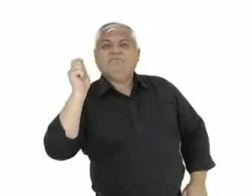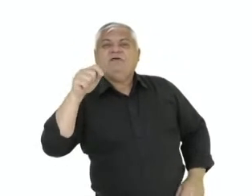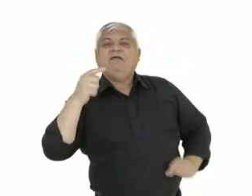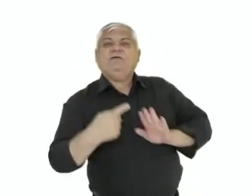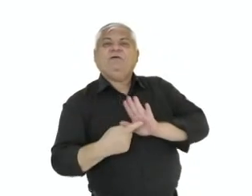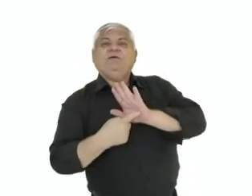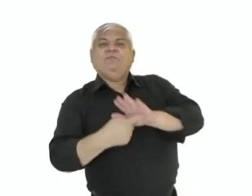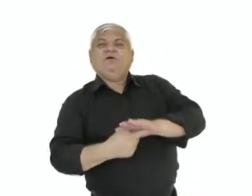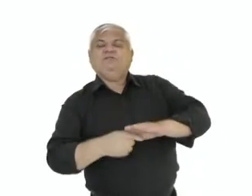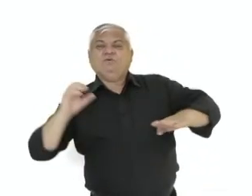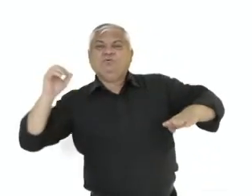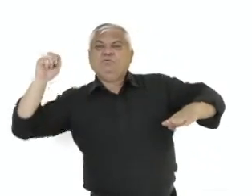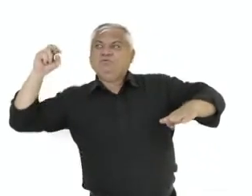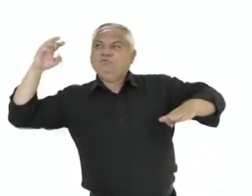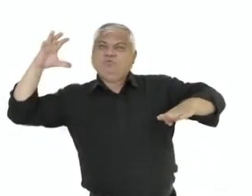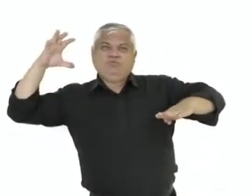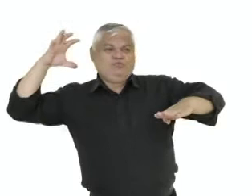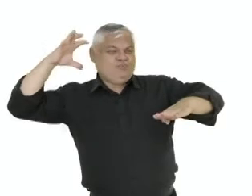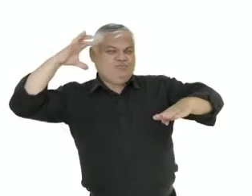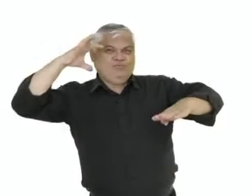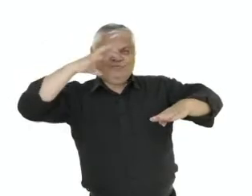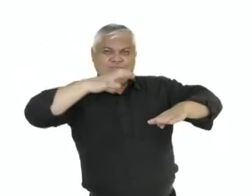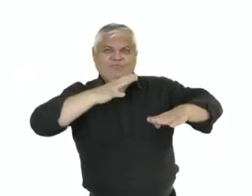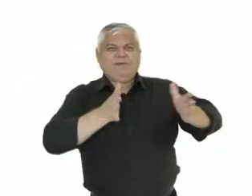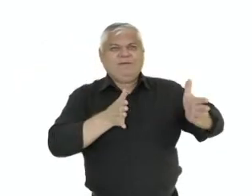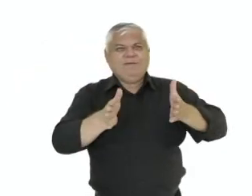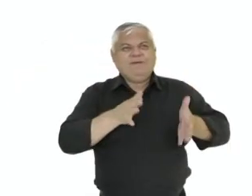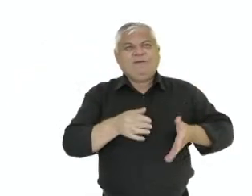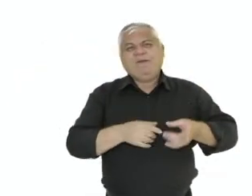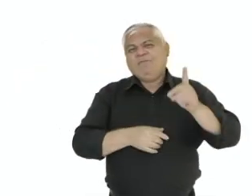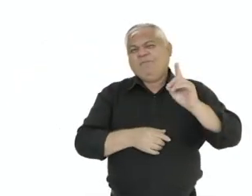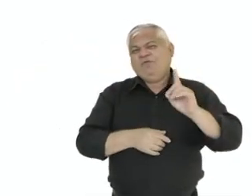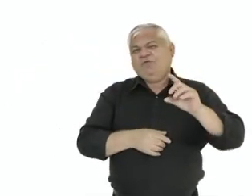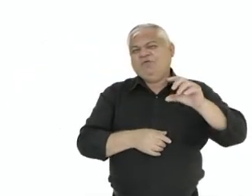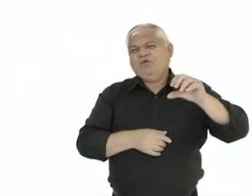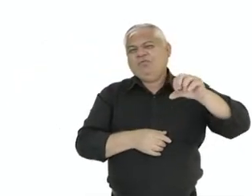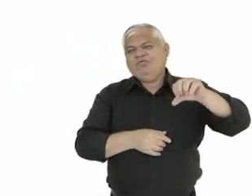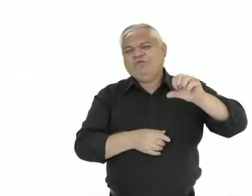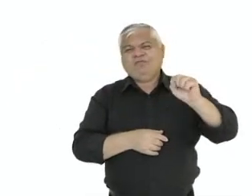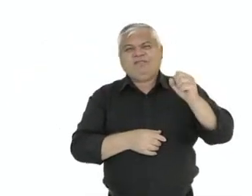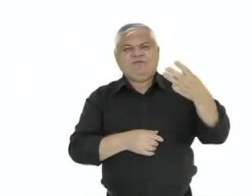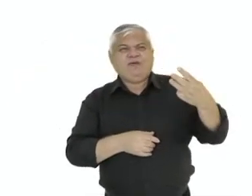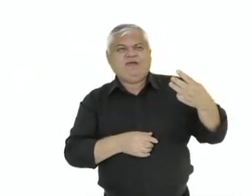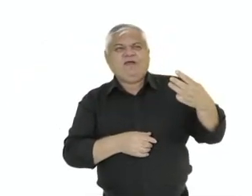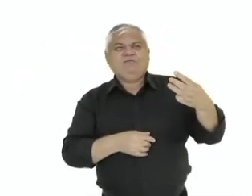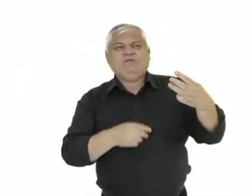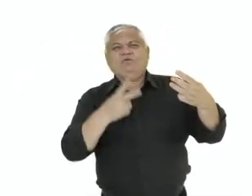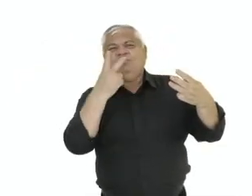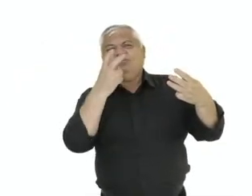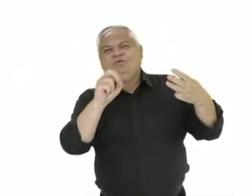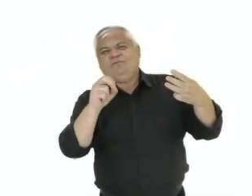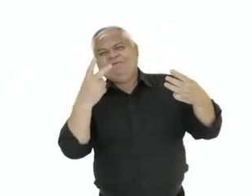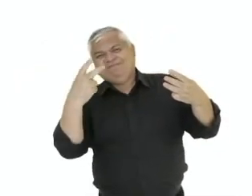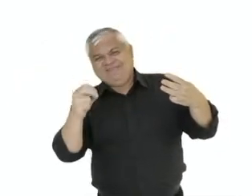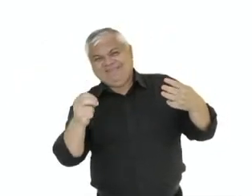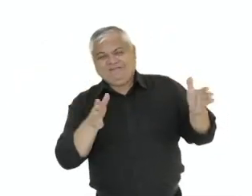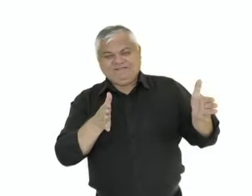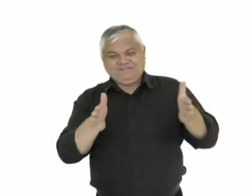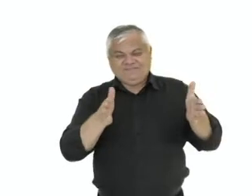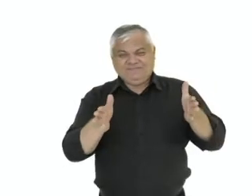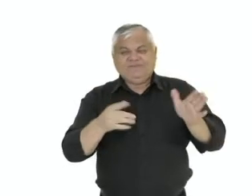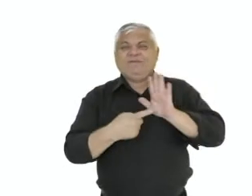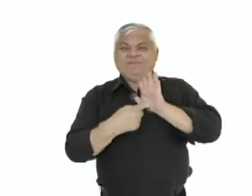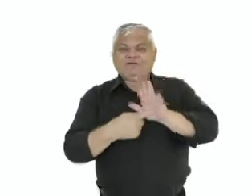entre 1984 e 2020. Então você pode apontar o QR Code do seu dispositivo móvel, do seu